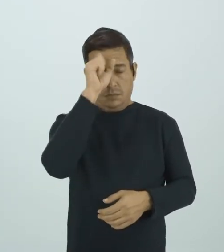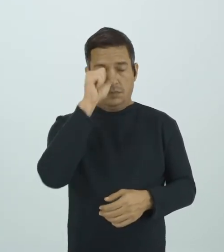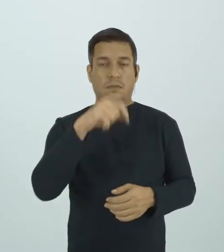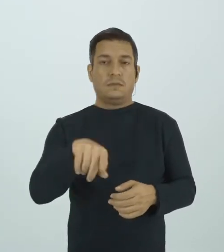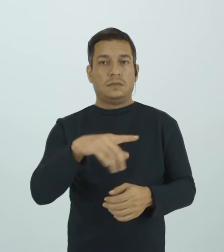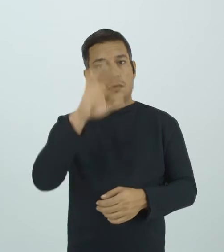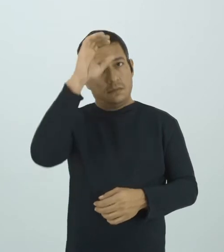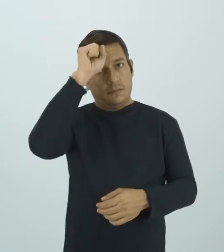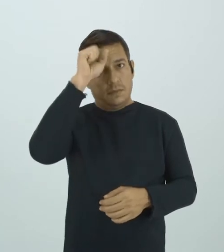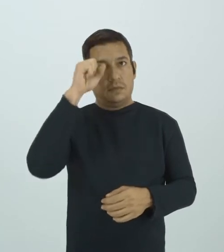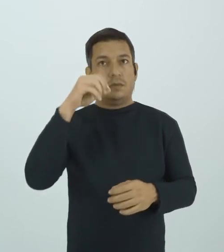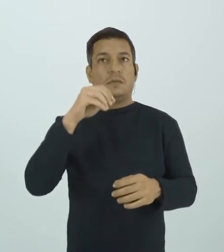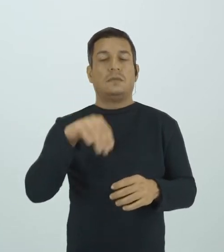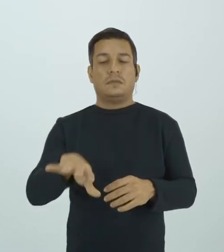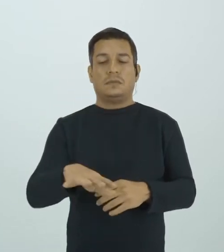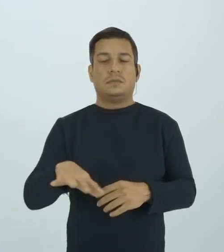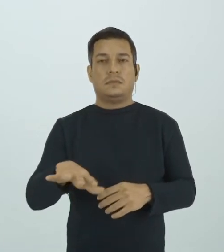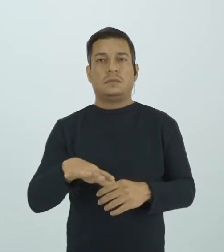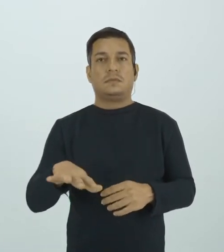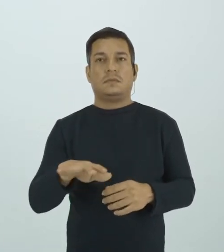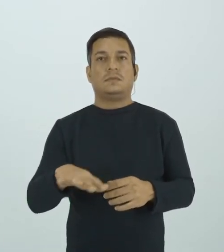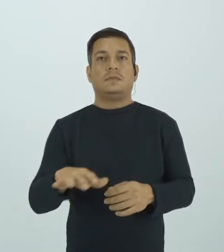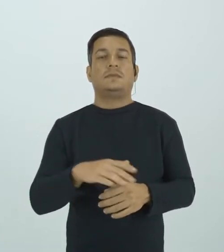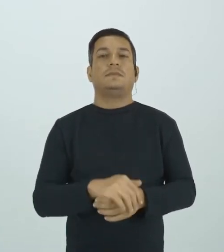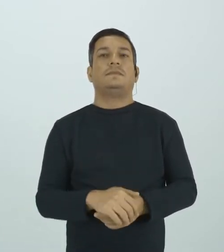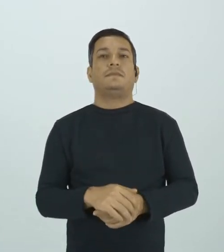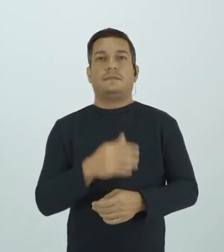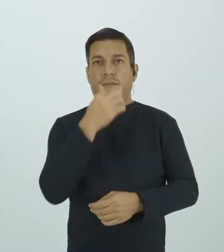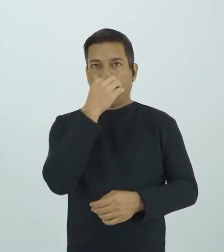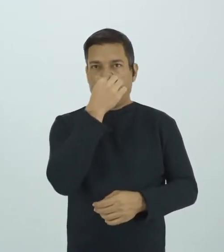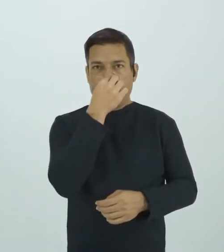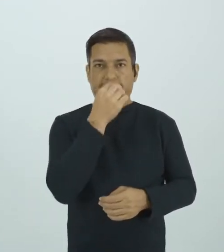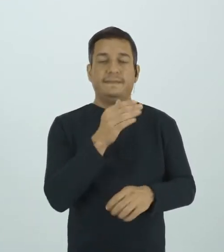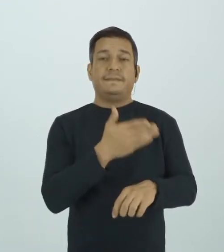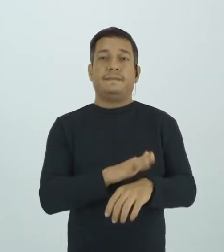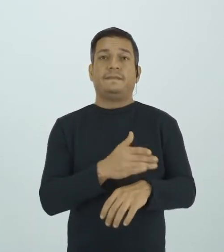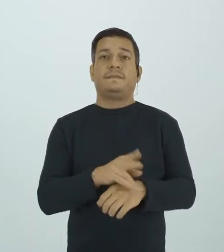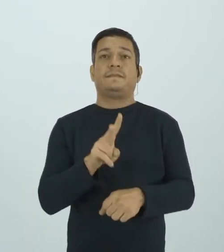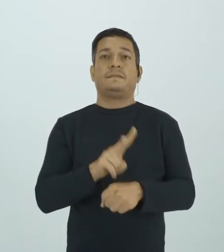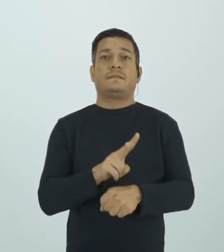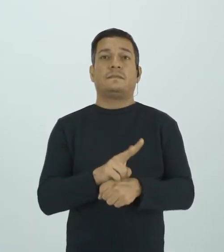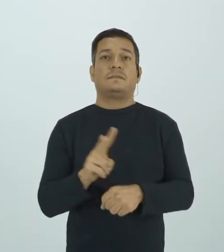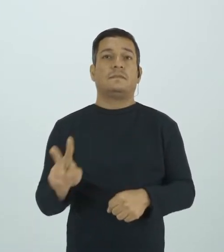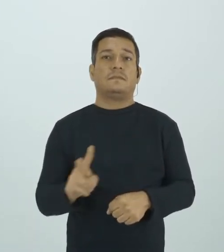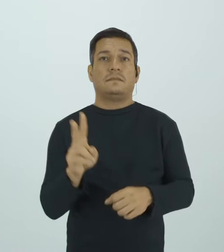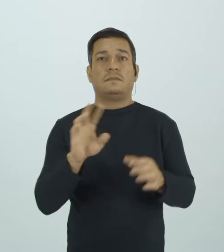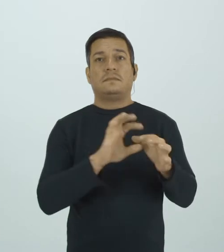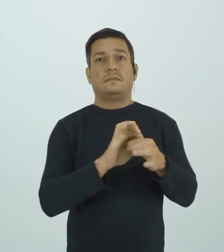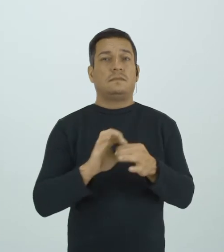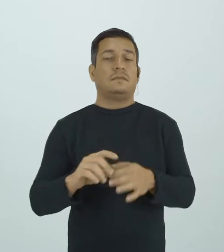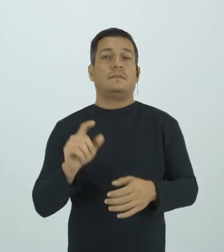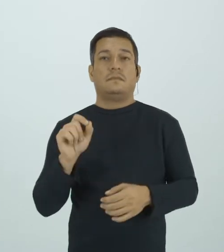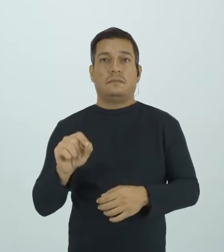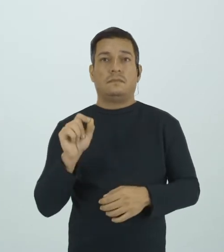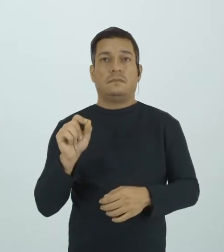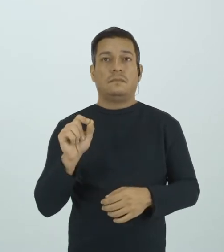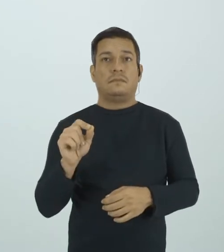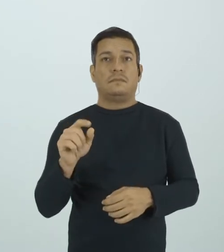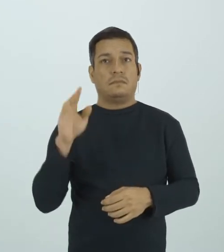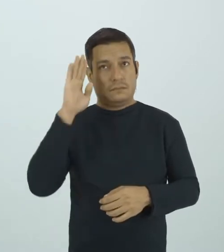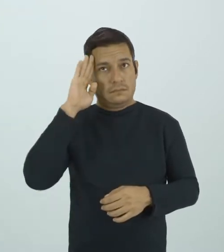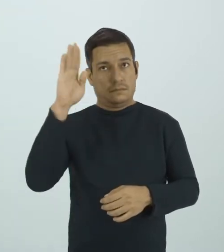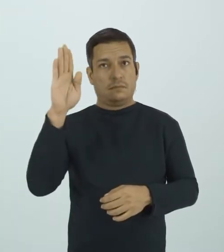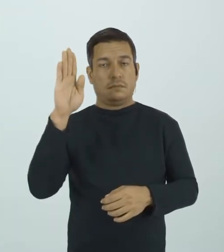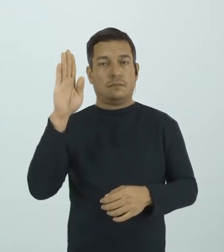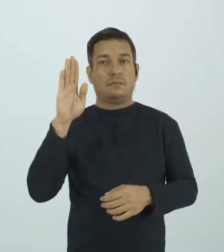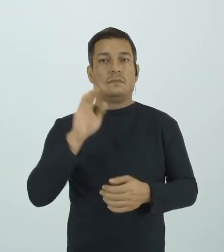né? Então, na sociedade, a prática da preservação de valores no contexto de vida é